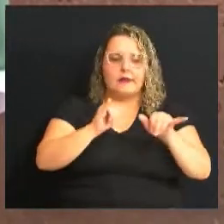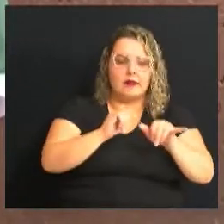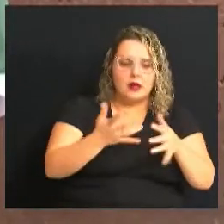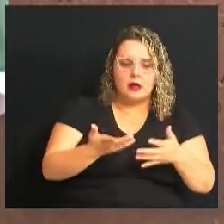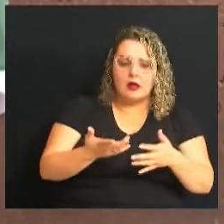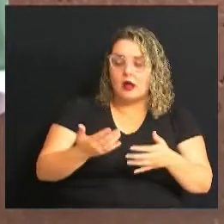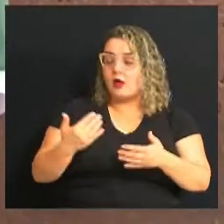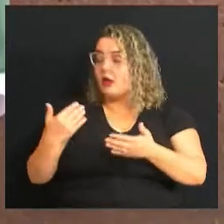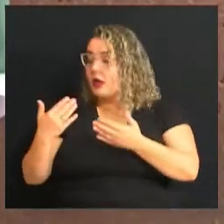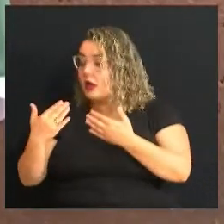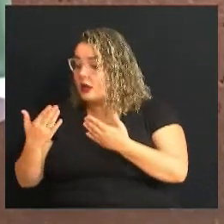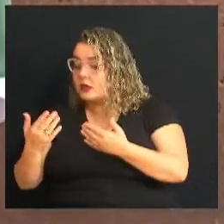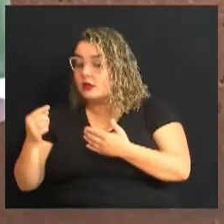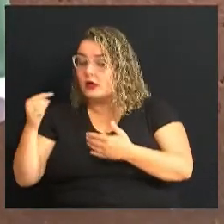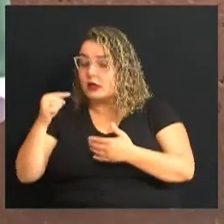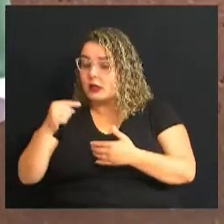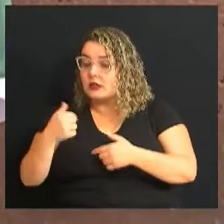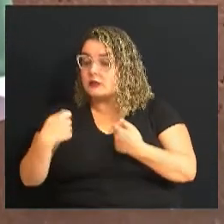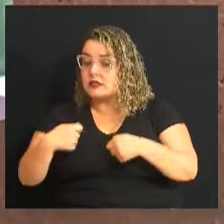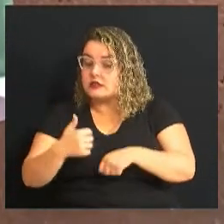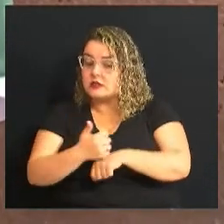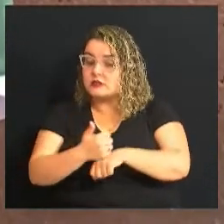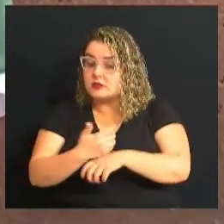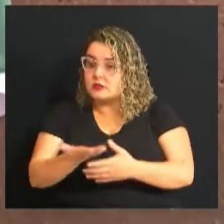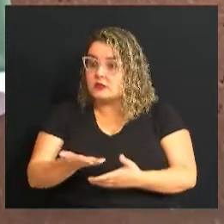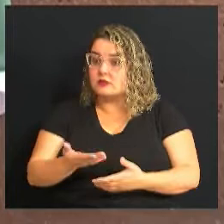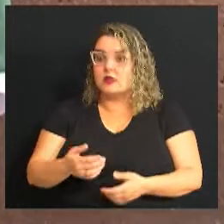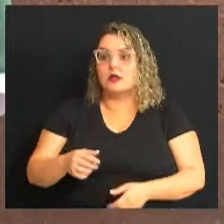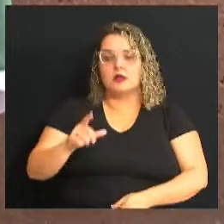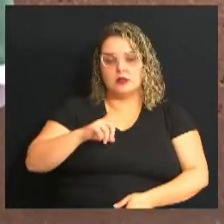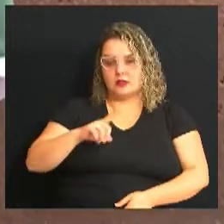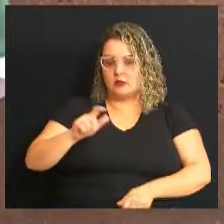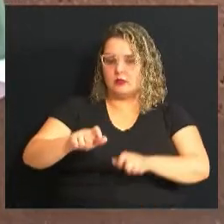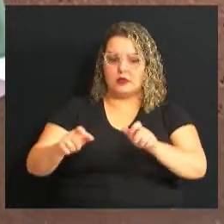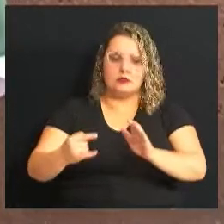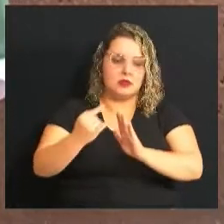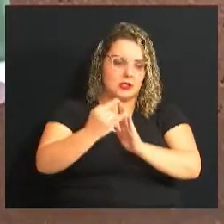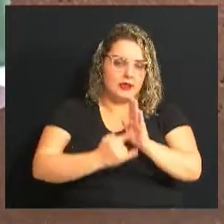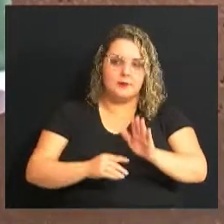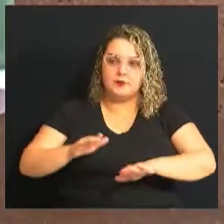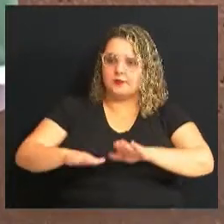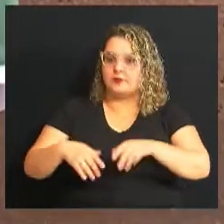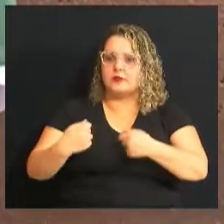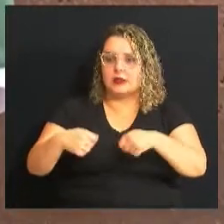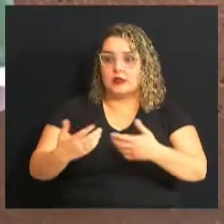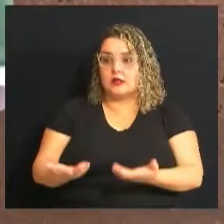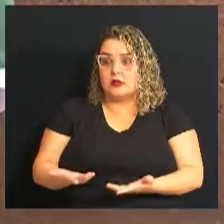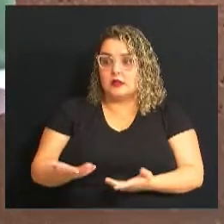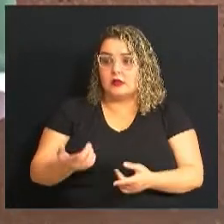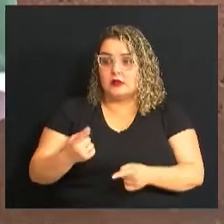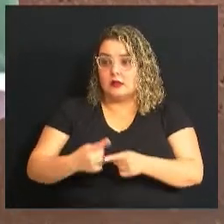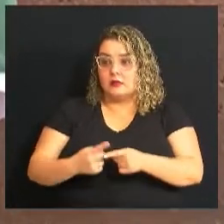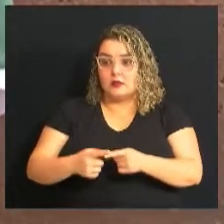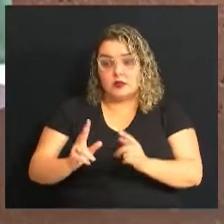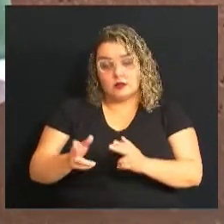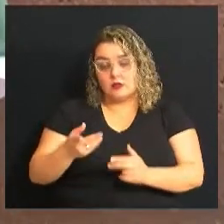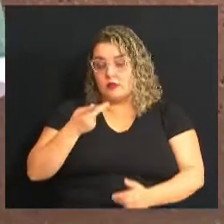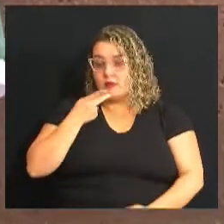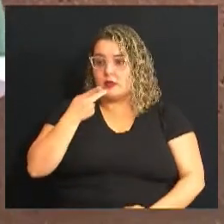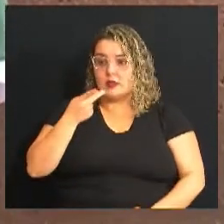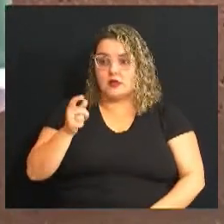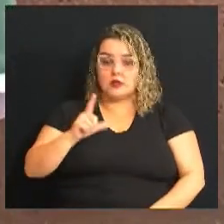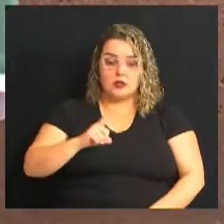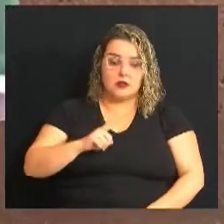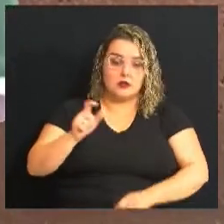que vem, deixa o currículo, procura se informar se às vezes está precisando, porque é igual eu falei, tem gente que realmente